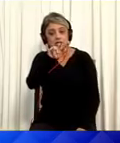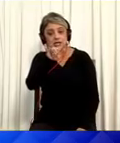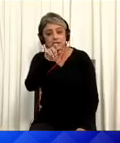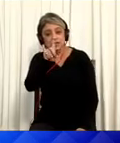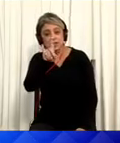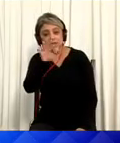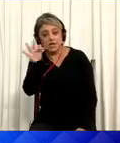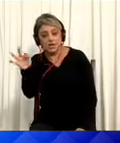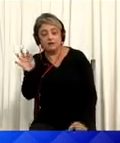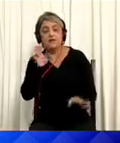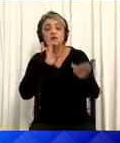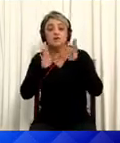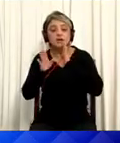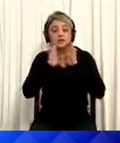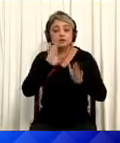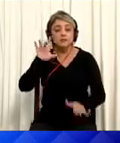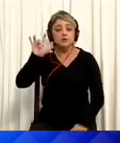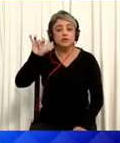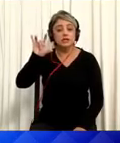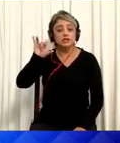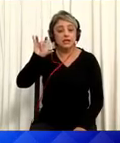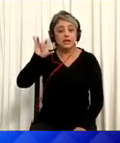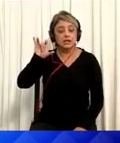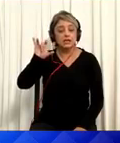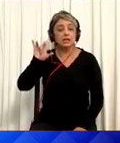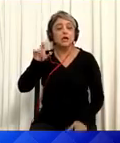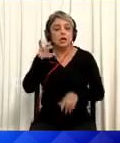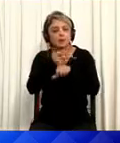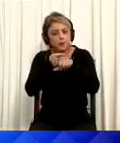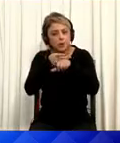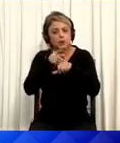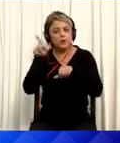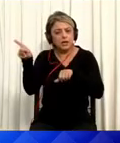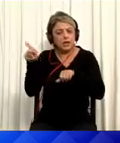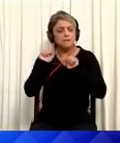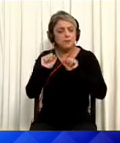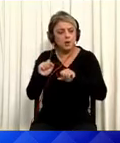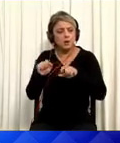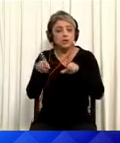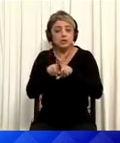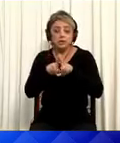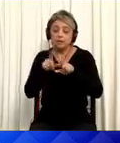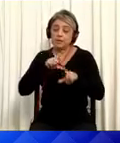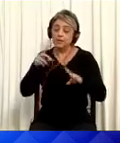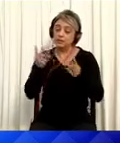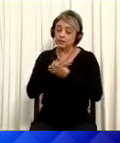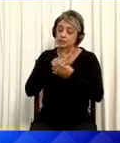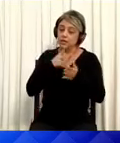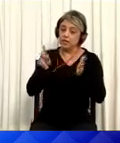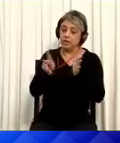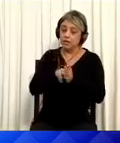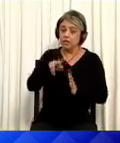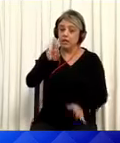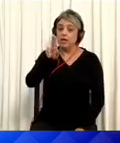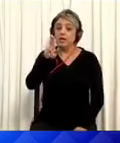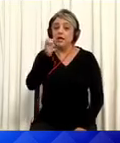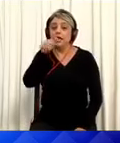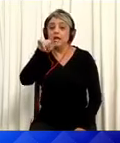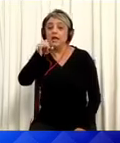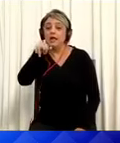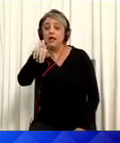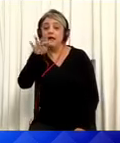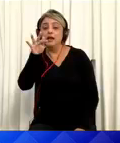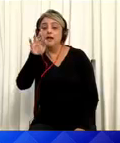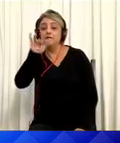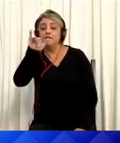nos achar no Facebook, no Instagram, procura a gente lá, pode procurar também as minhas redes sociais, que é Ellen Frida DF, que